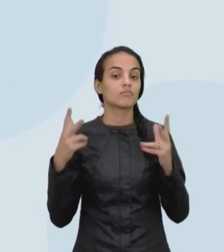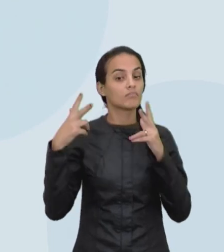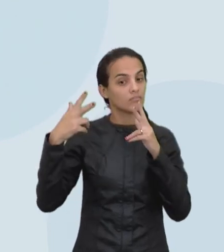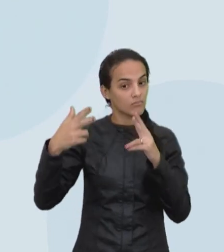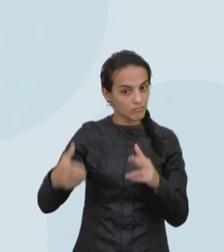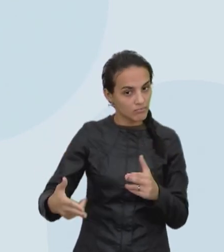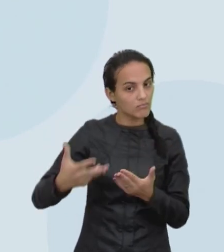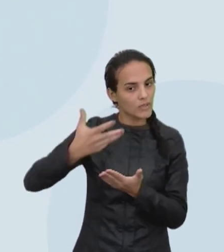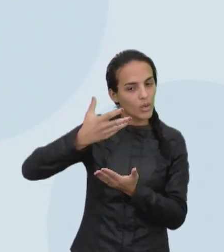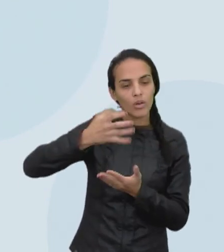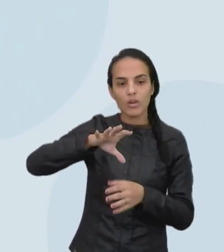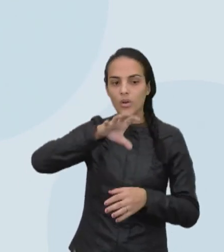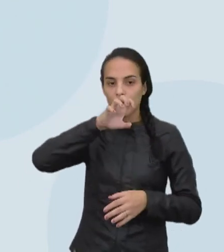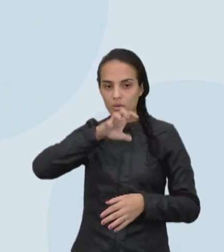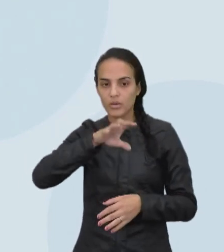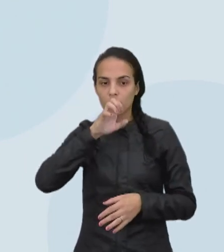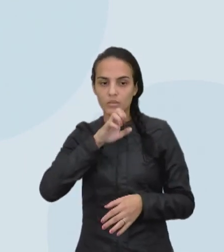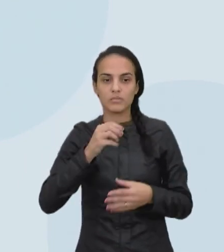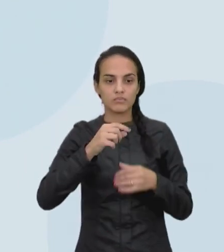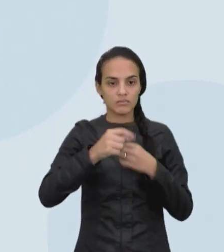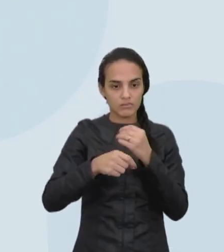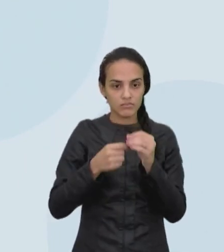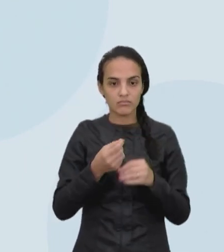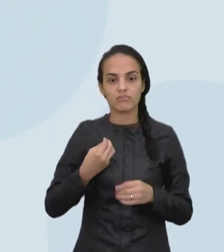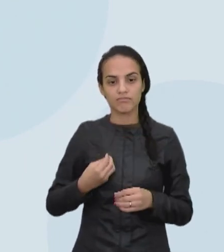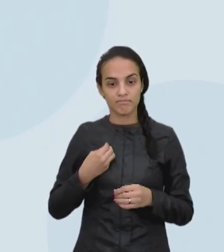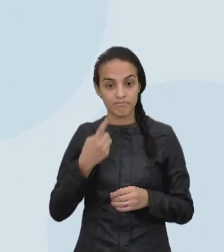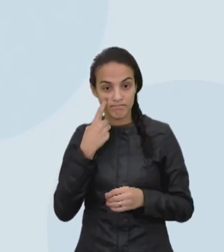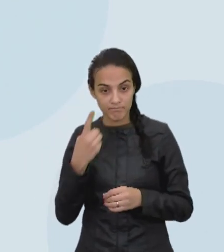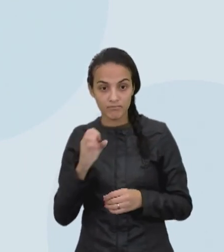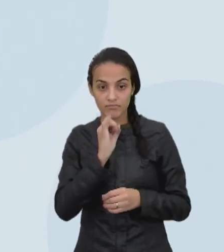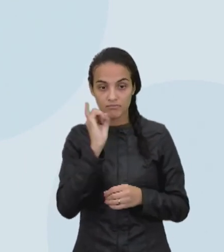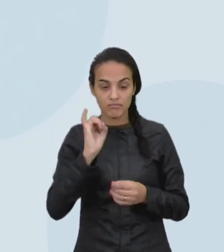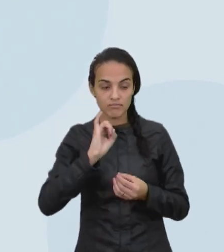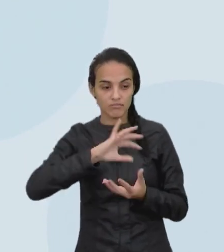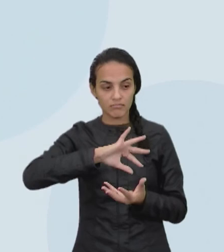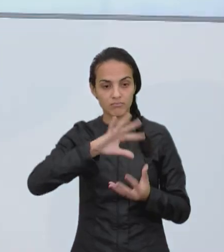mesma absorvida por esses organismos. Veja que se a biomassa